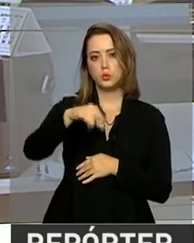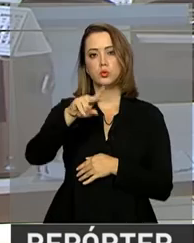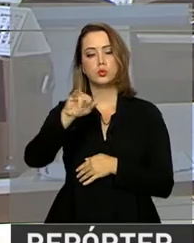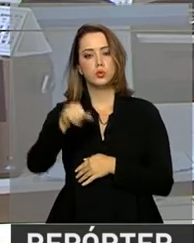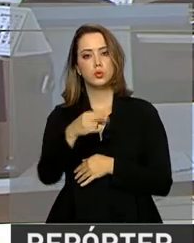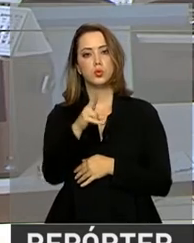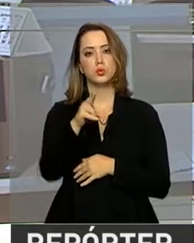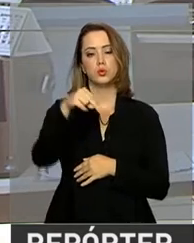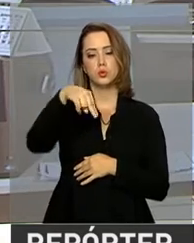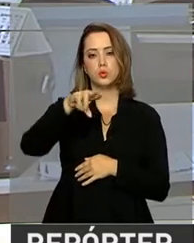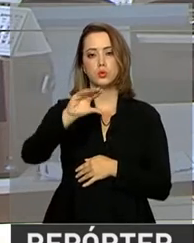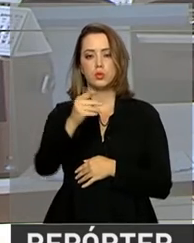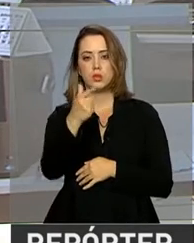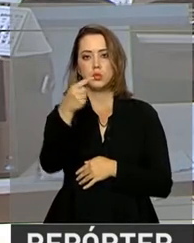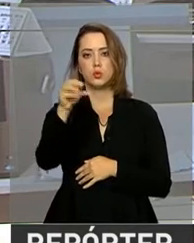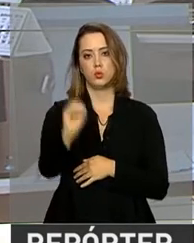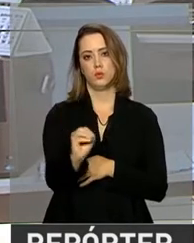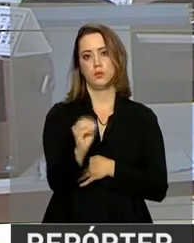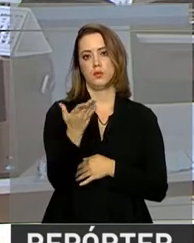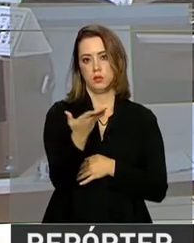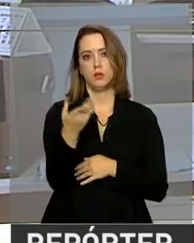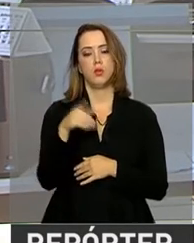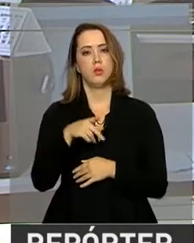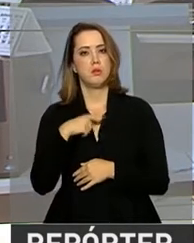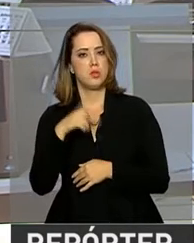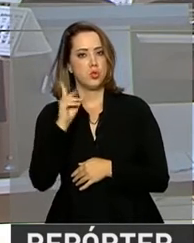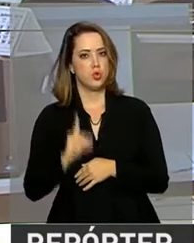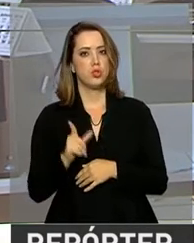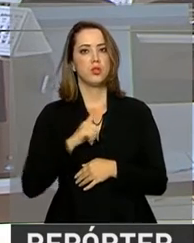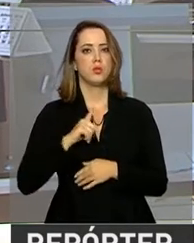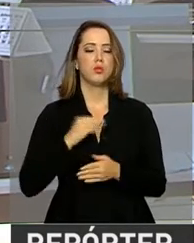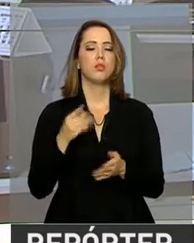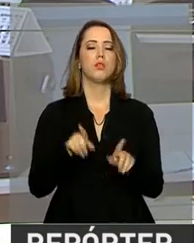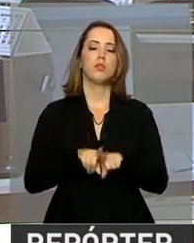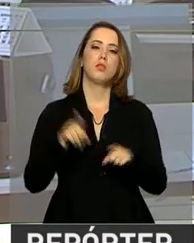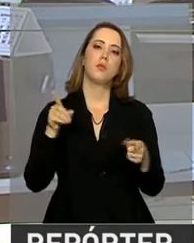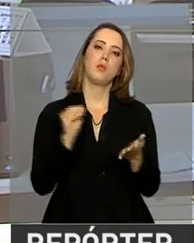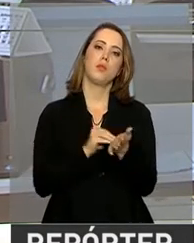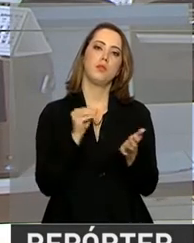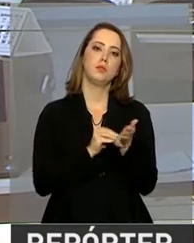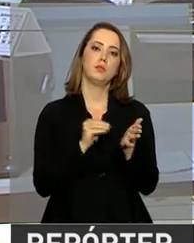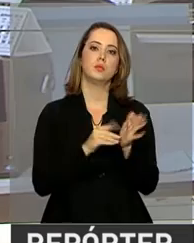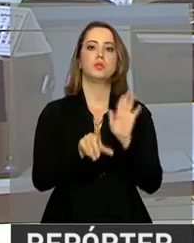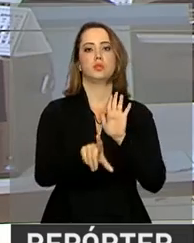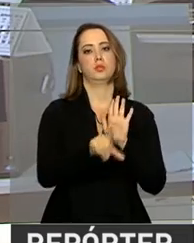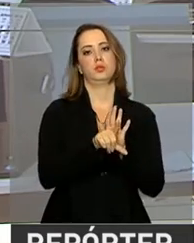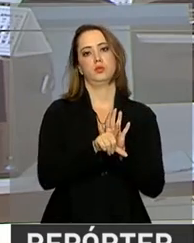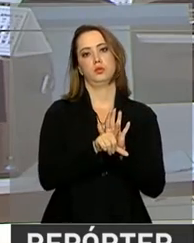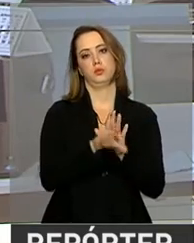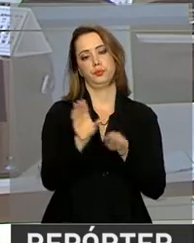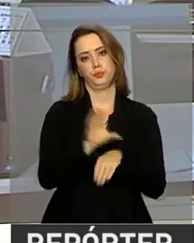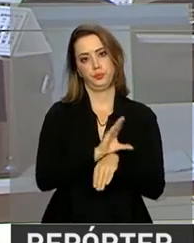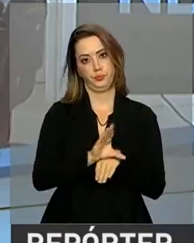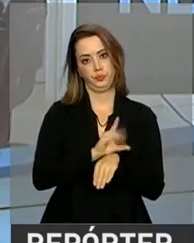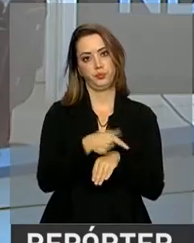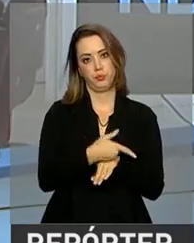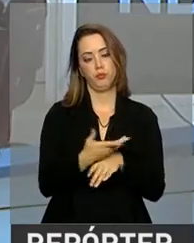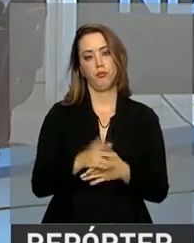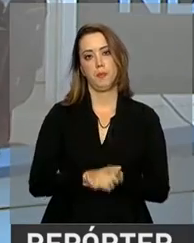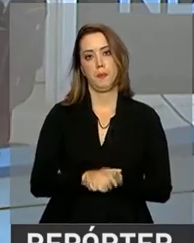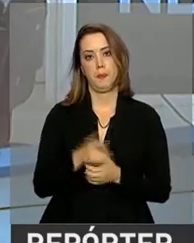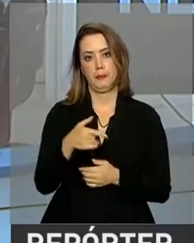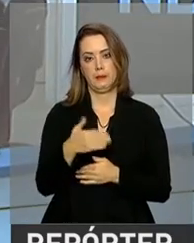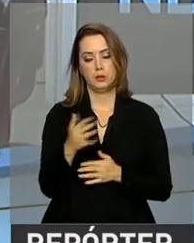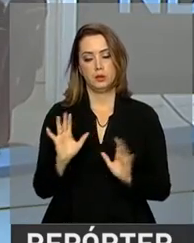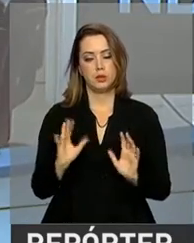justiça quando se sentir prejudicado pela falta de regulamentação de direitos previstos na Constituição.